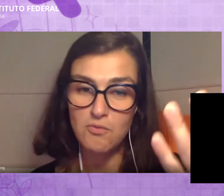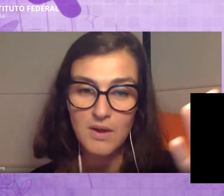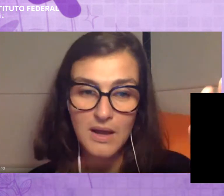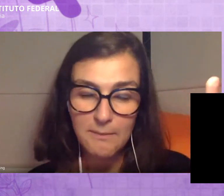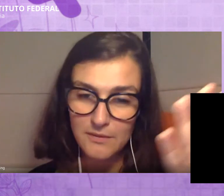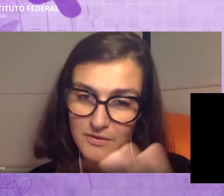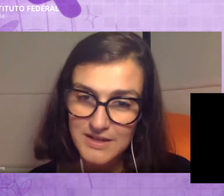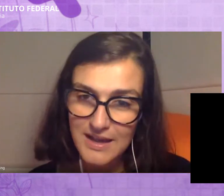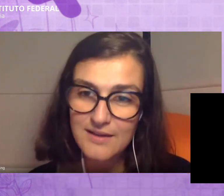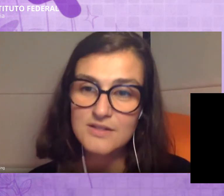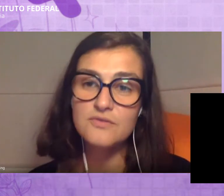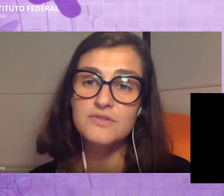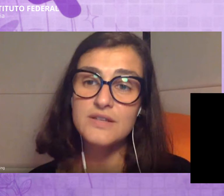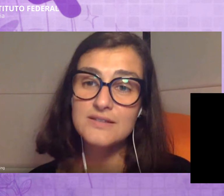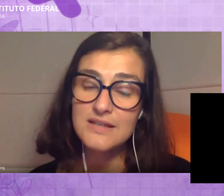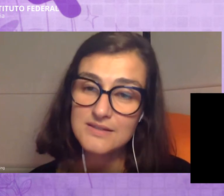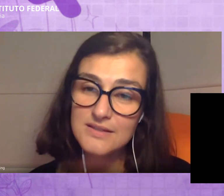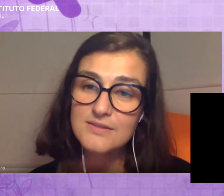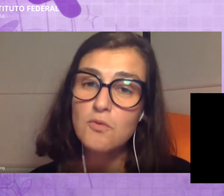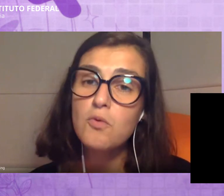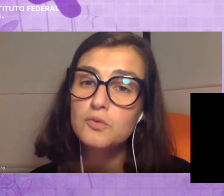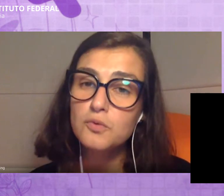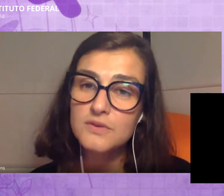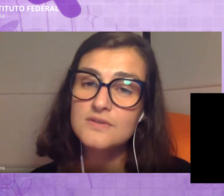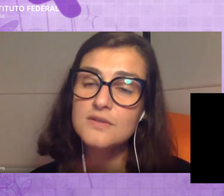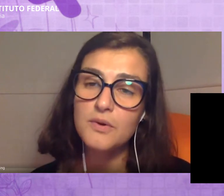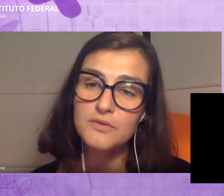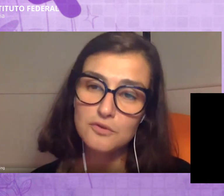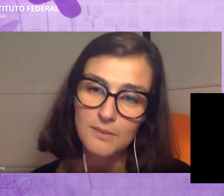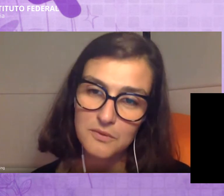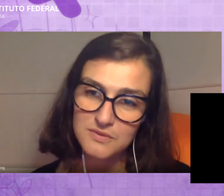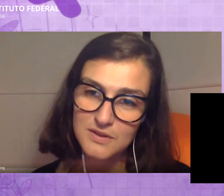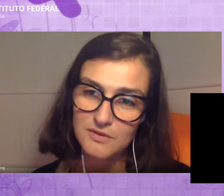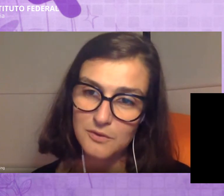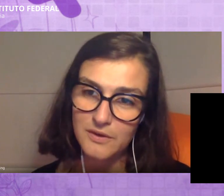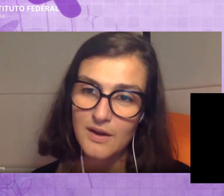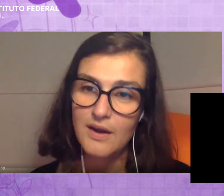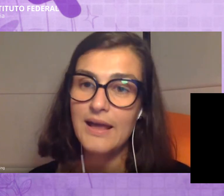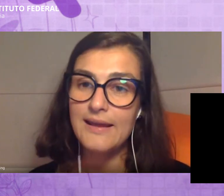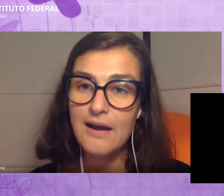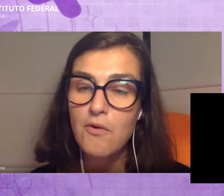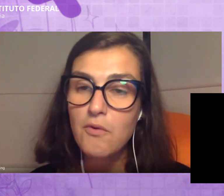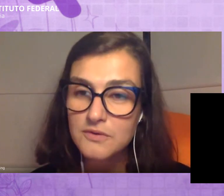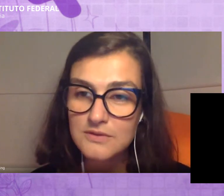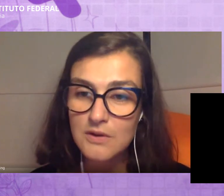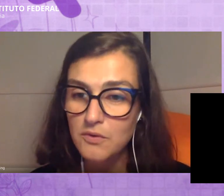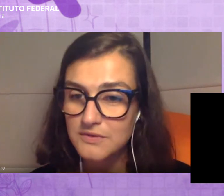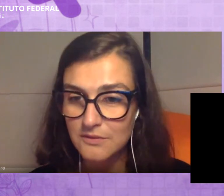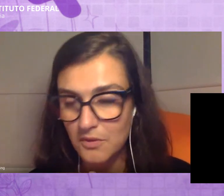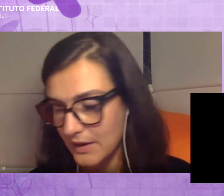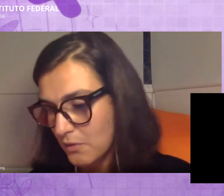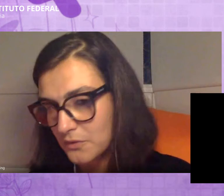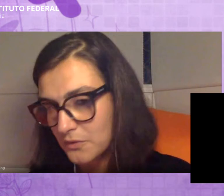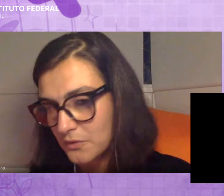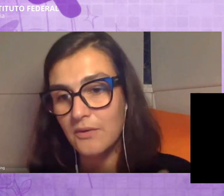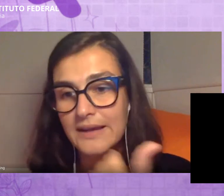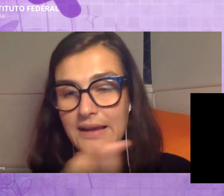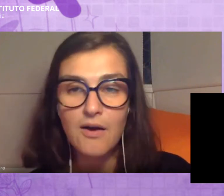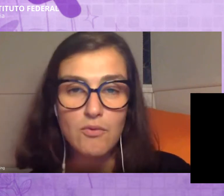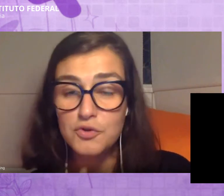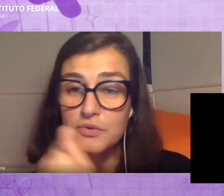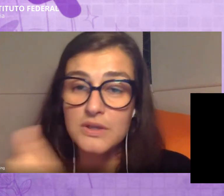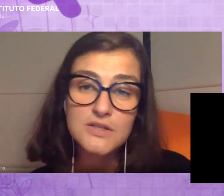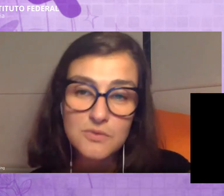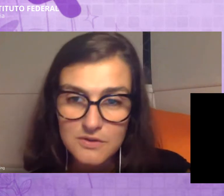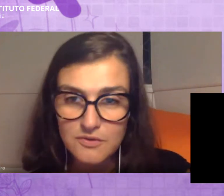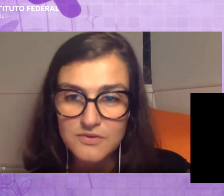em algum manual de regras de vocês, existam condutas que vocês possam tomar com o servidor. É legal consultar o